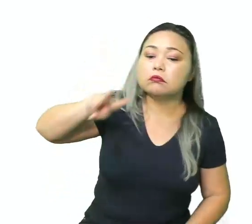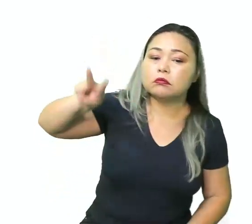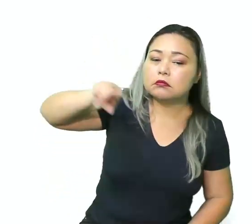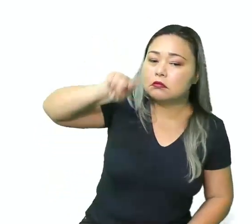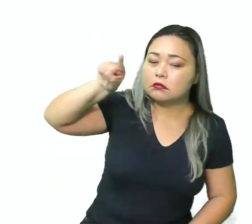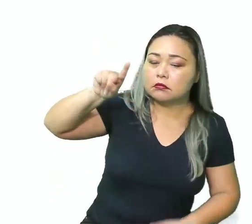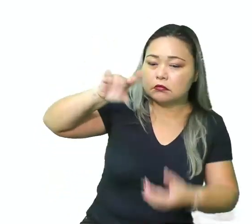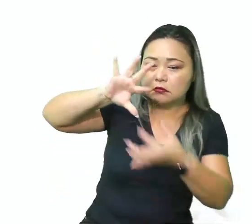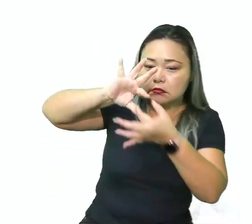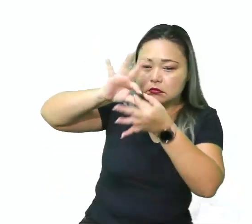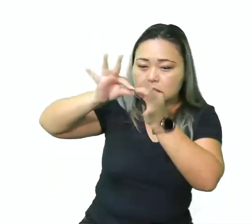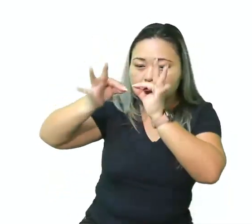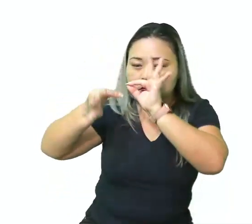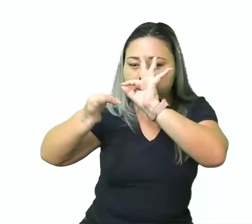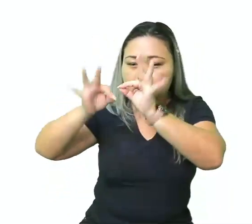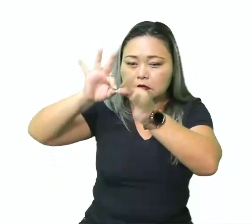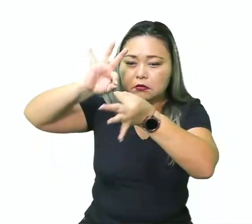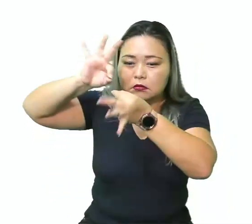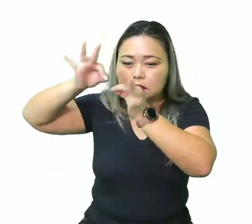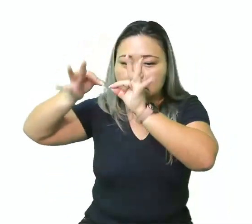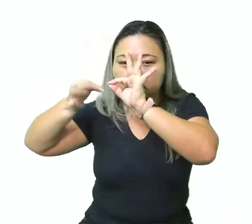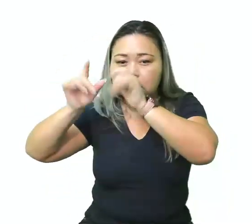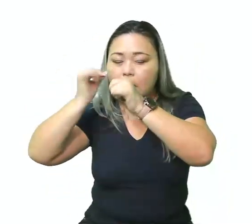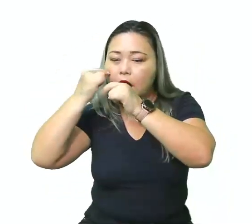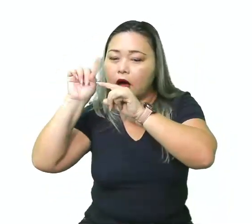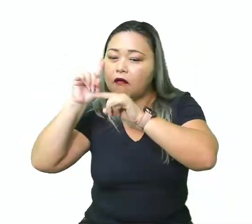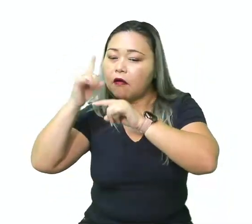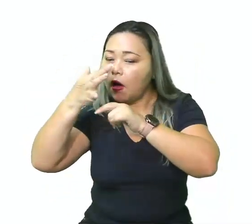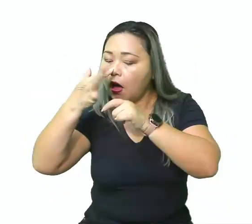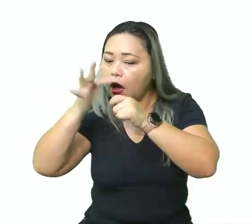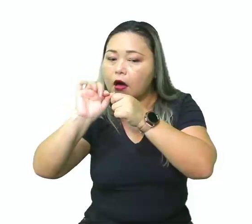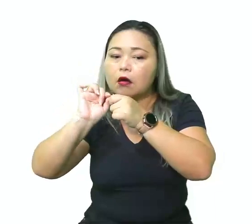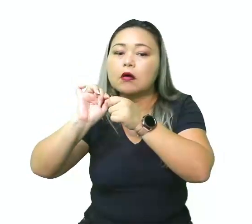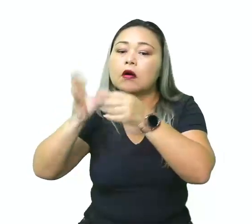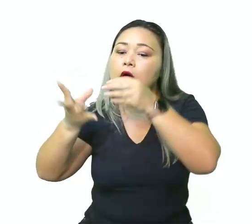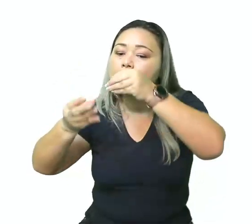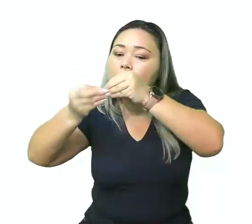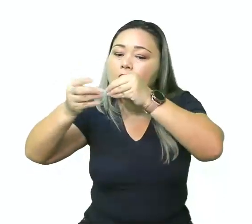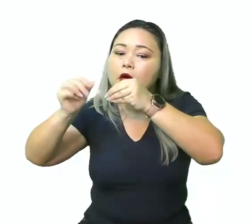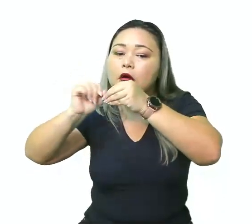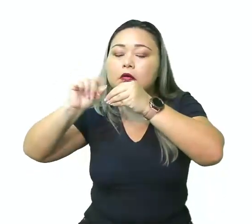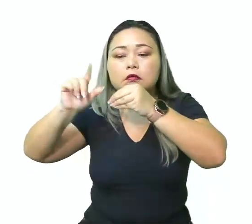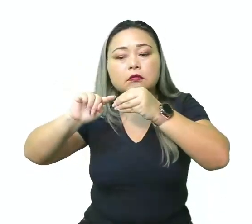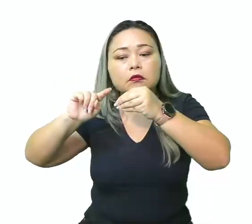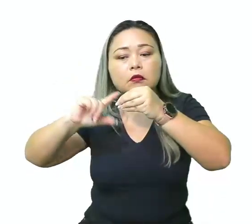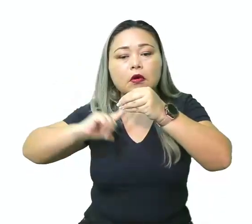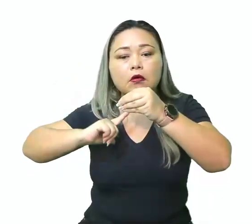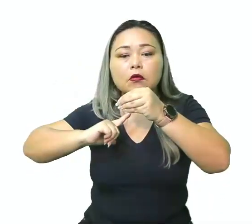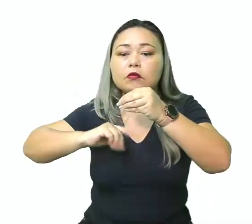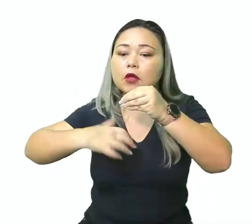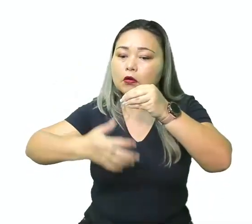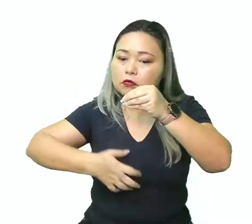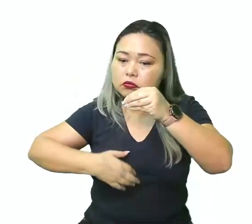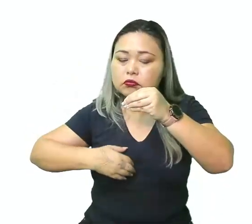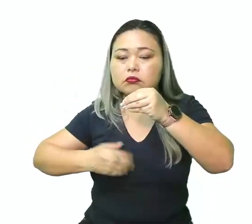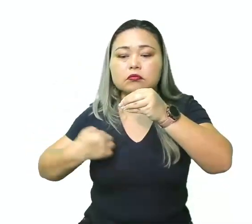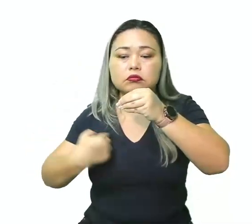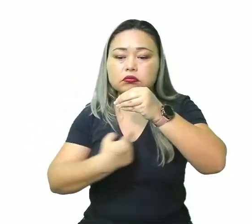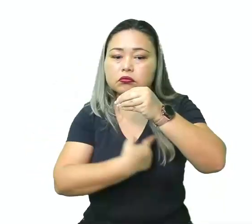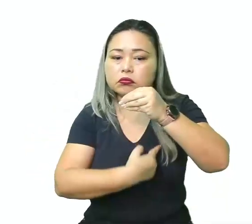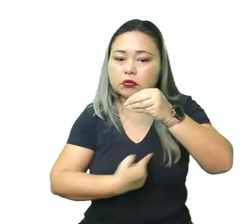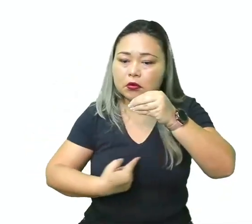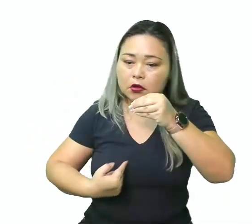glândulas anexas, o fígado, lá em cima, a vesícula biliar, que são as glândulas anexas. E aí você tem o estômago, o